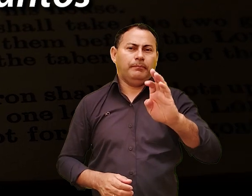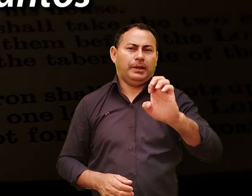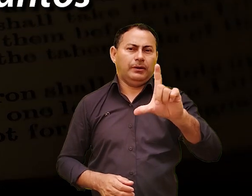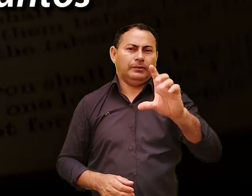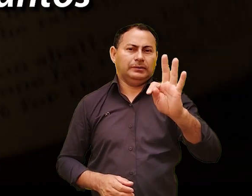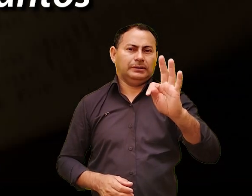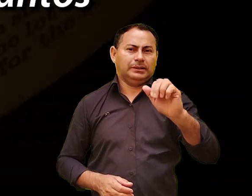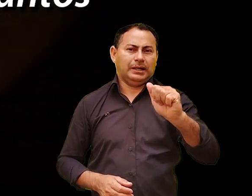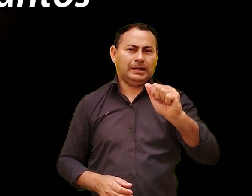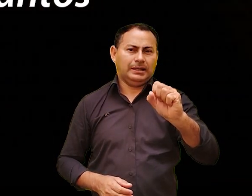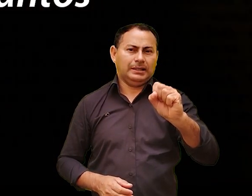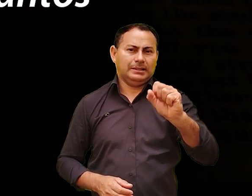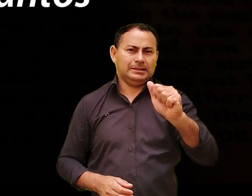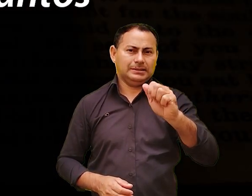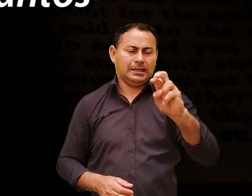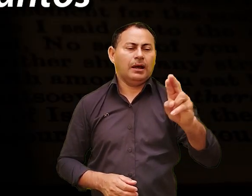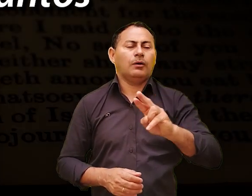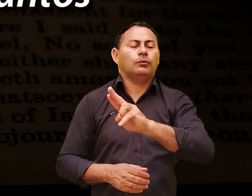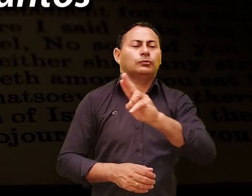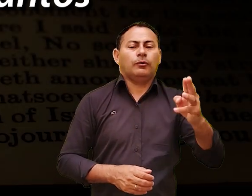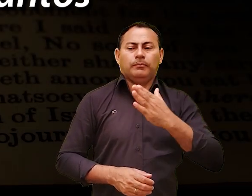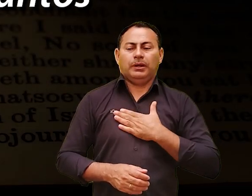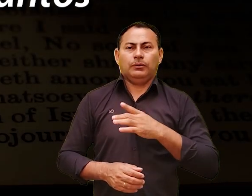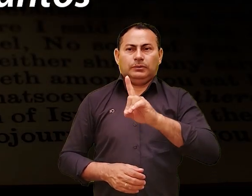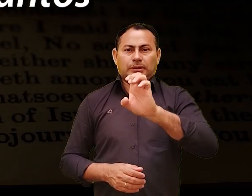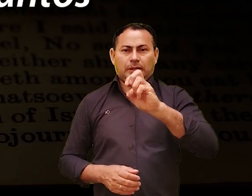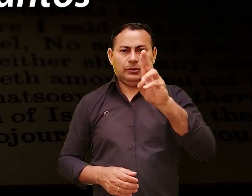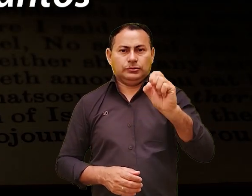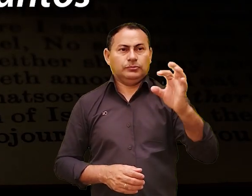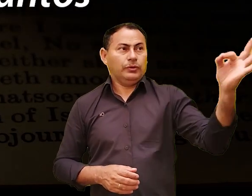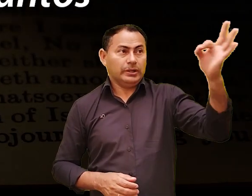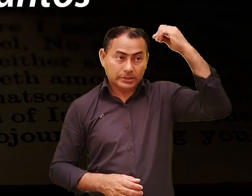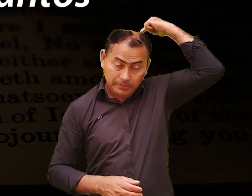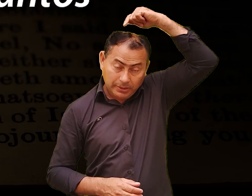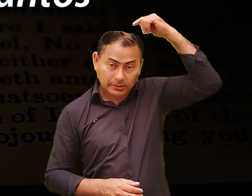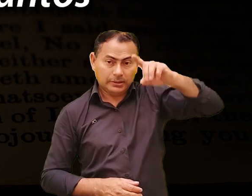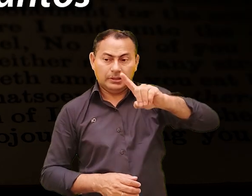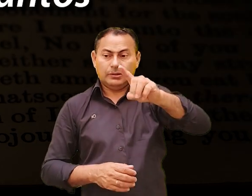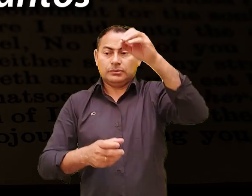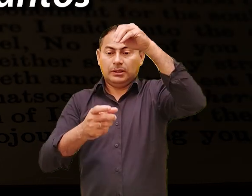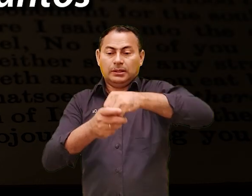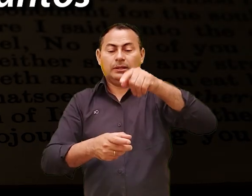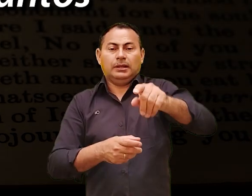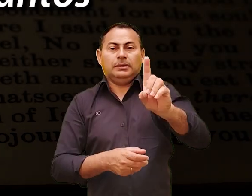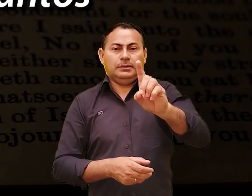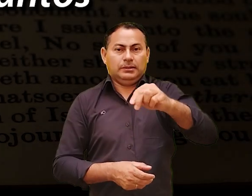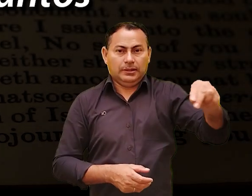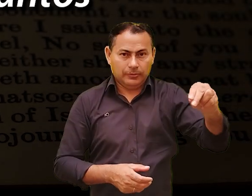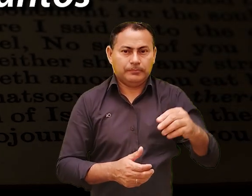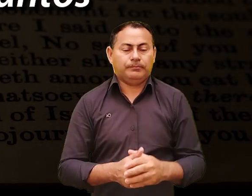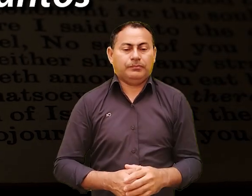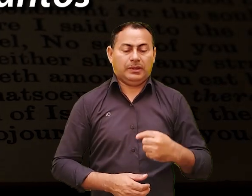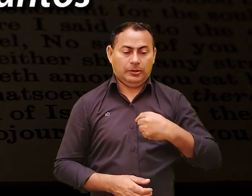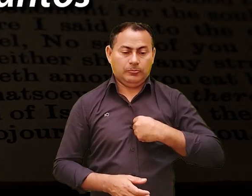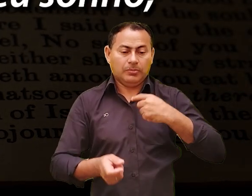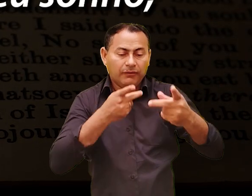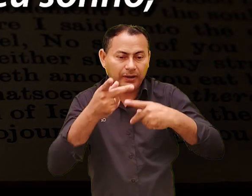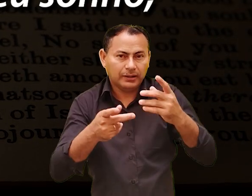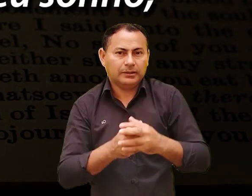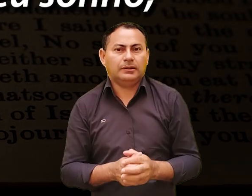Beltesazar, em homenagem ao nome do meu Deus, e o espírito dos santos deuses está nele. Eu